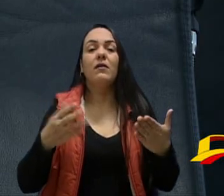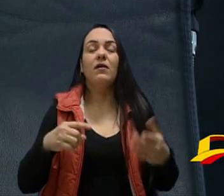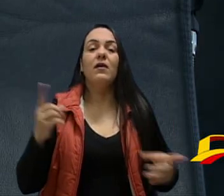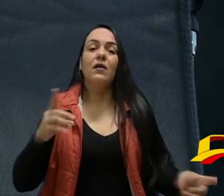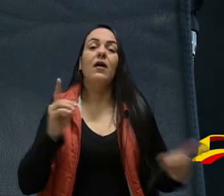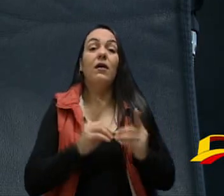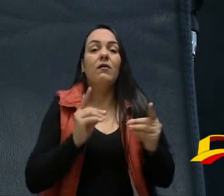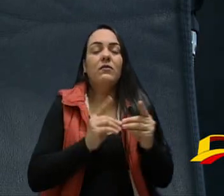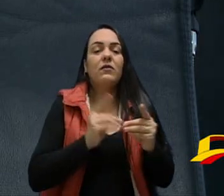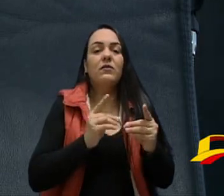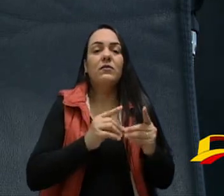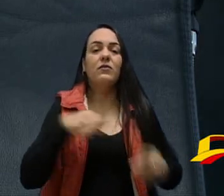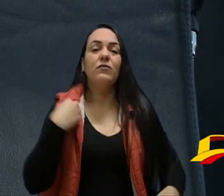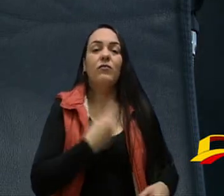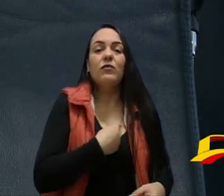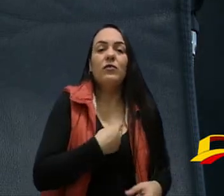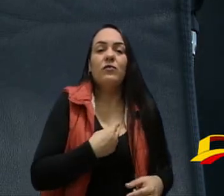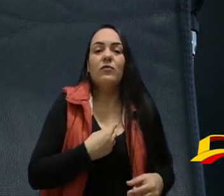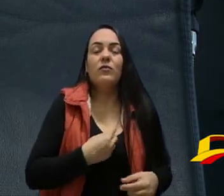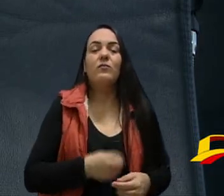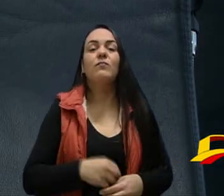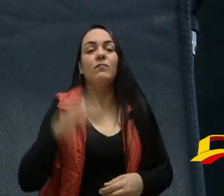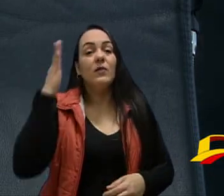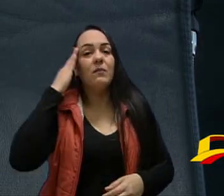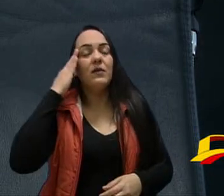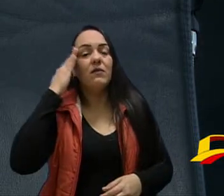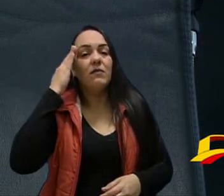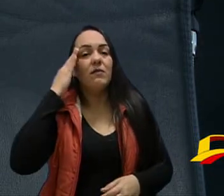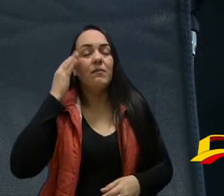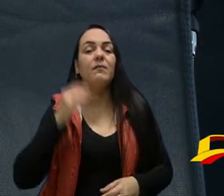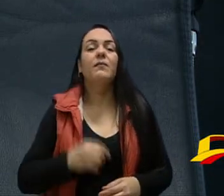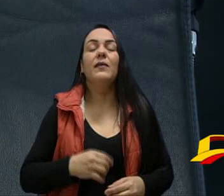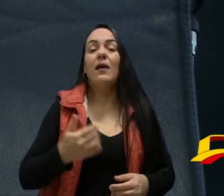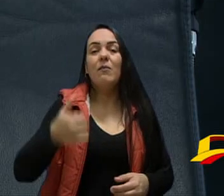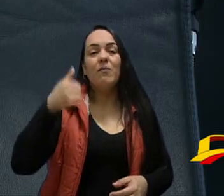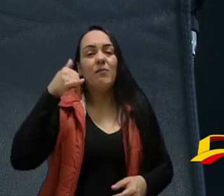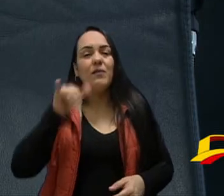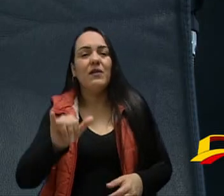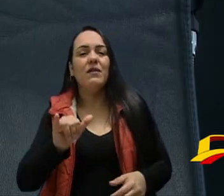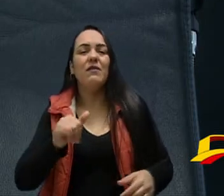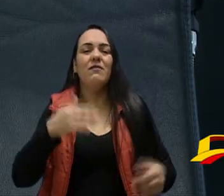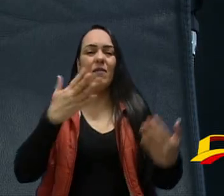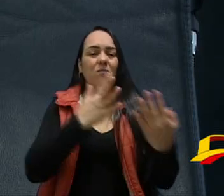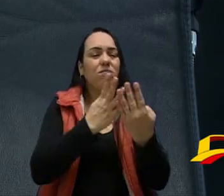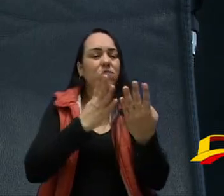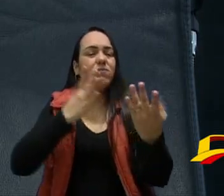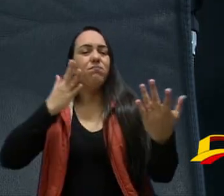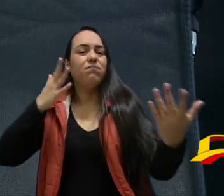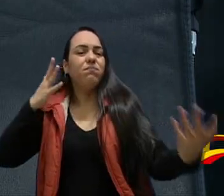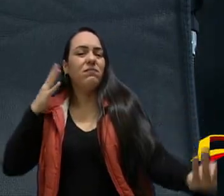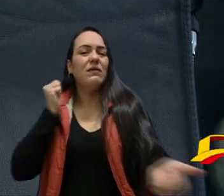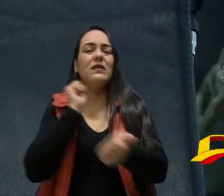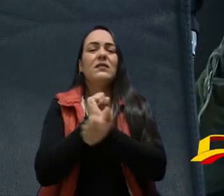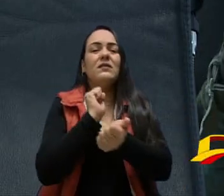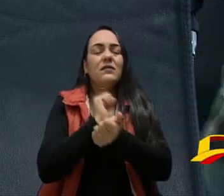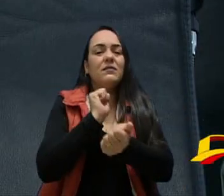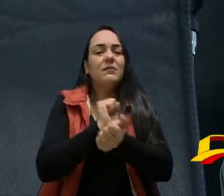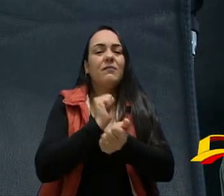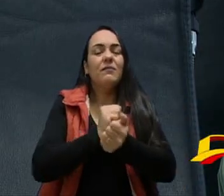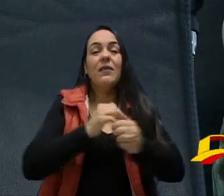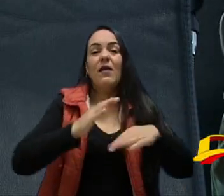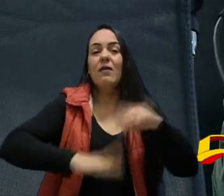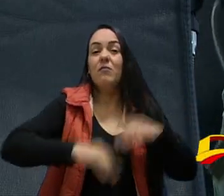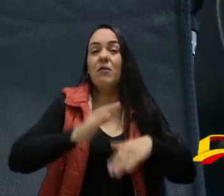trabalha com acesso avançado hoje nós estamos trabalhando nessa lógica justamente para evitar essa fila essa né então como